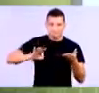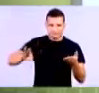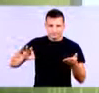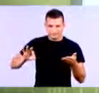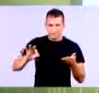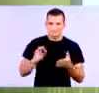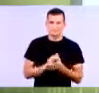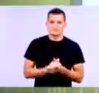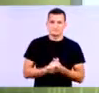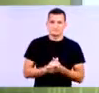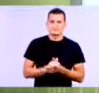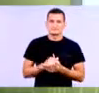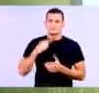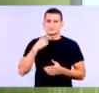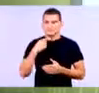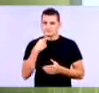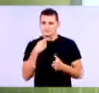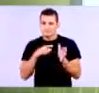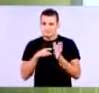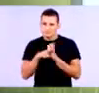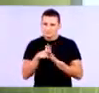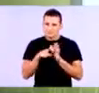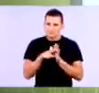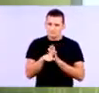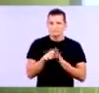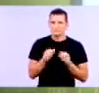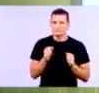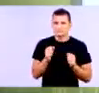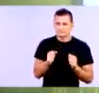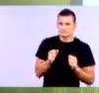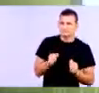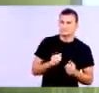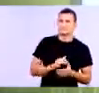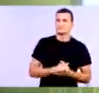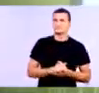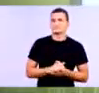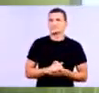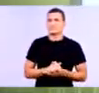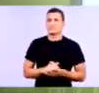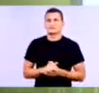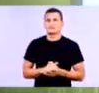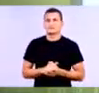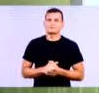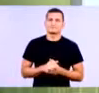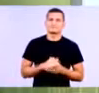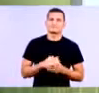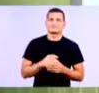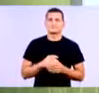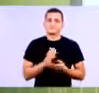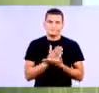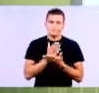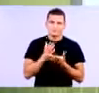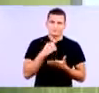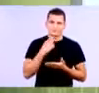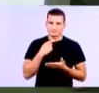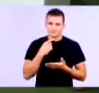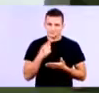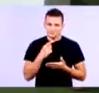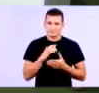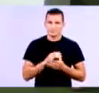trocar comentários, não é? Para, vamos dizer assim, elucidar algumas dúvidas, se